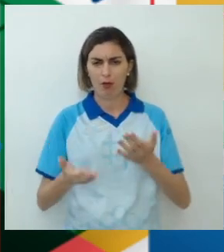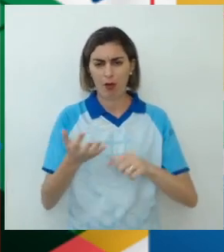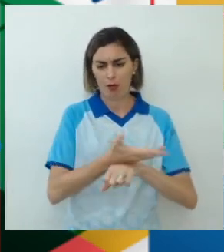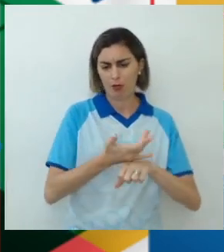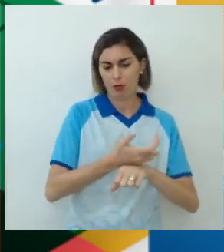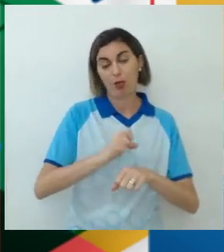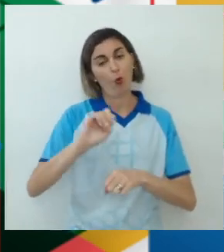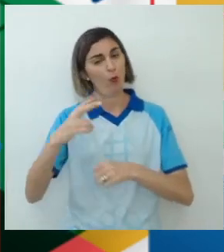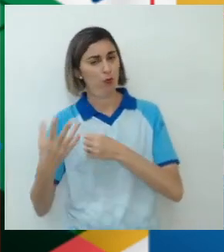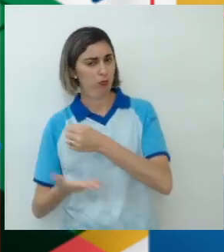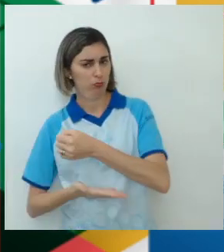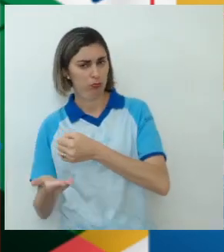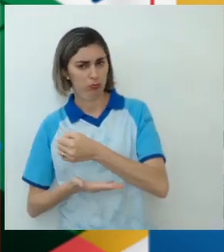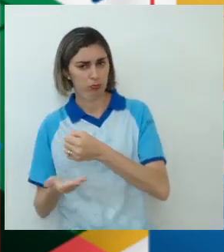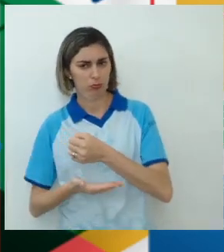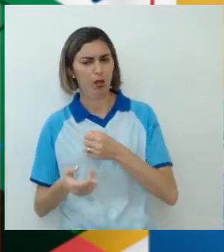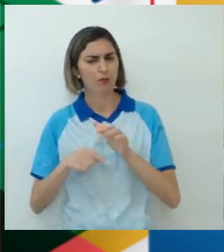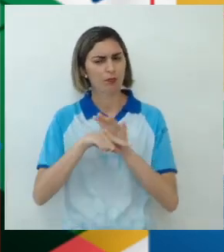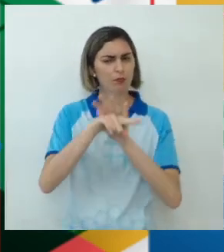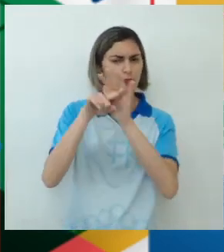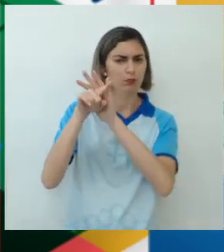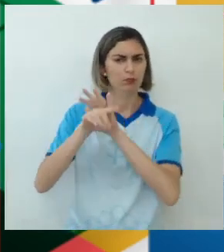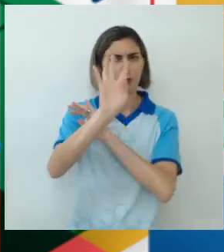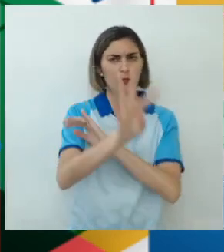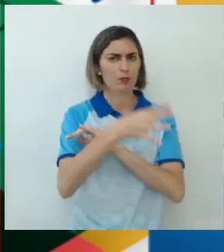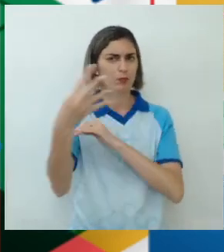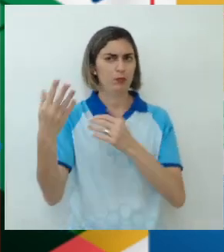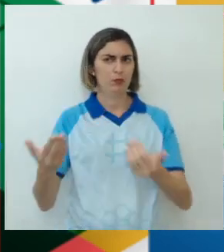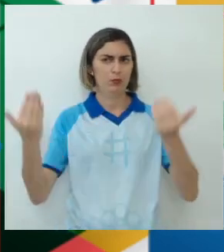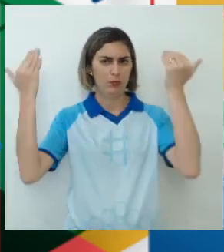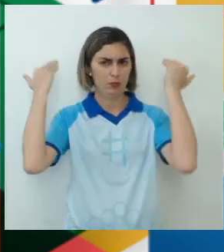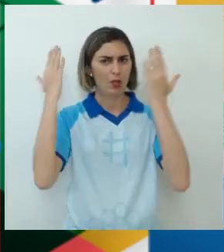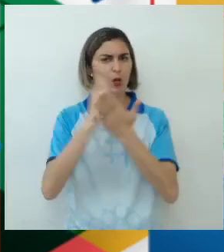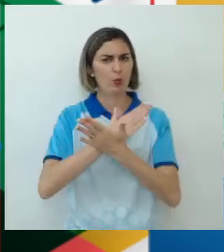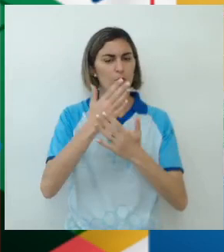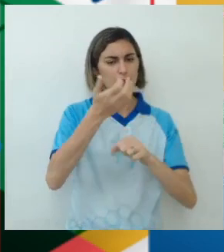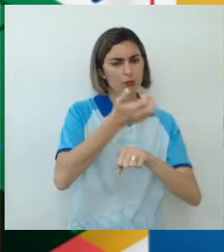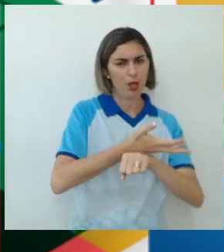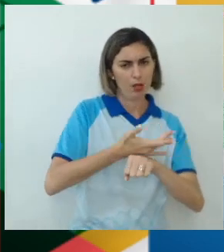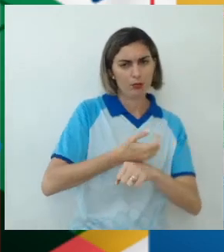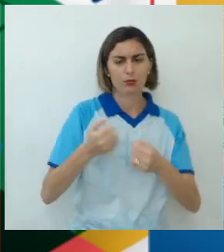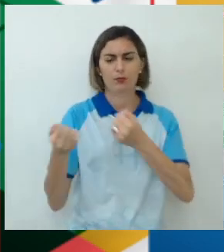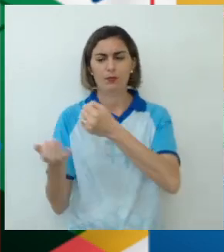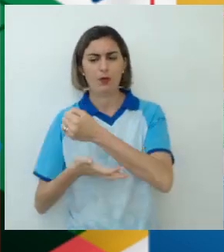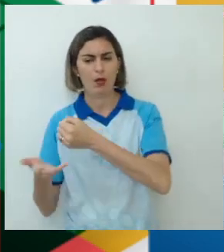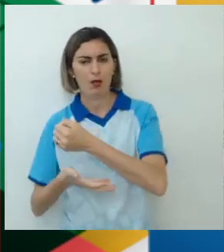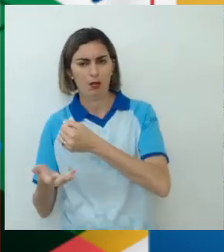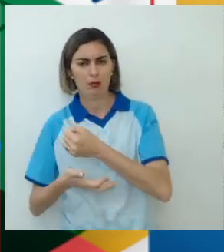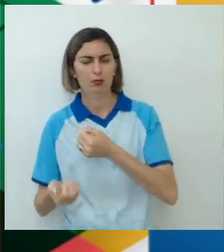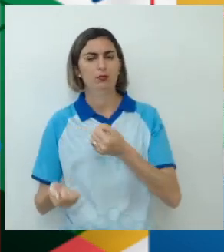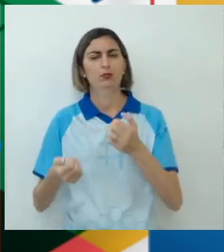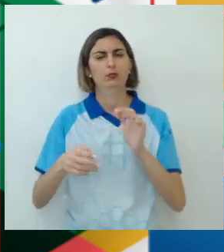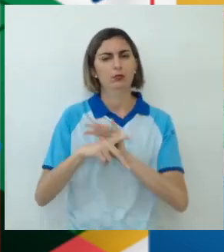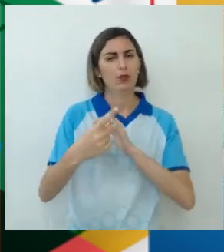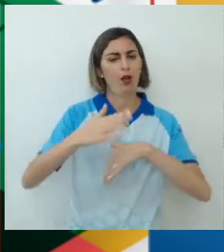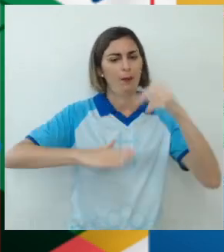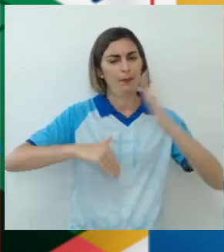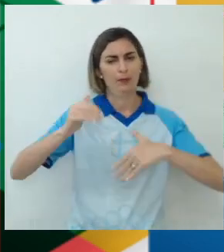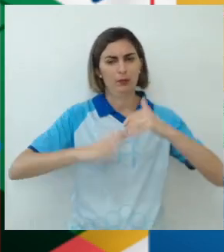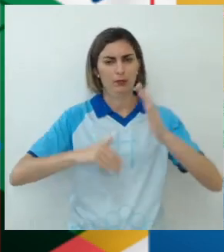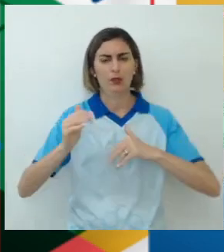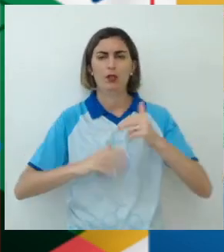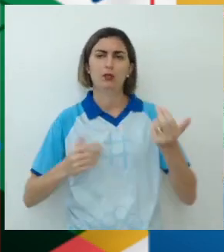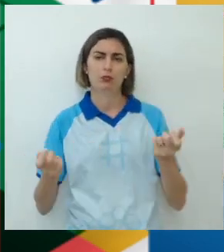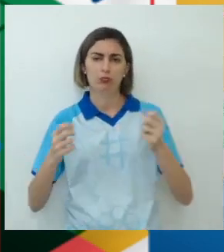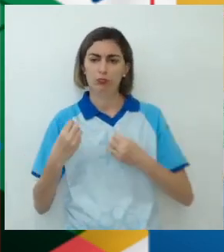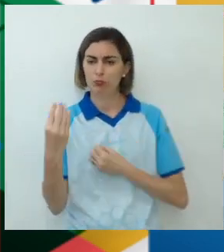ácida ou básica. Analise a tabela a seguir com alguns ácidos e bases ordenados em função da sua capacidade